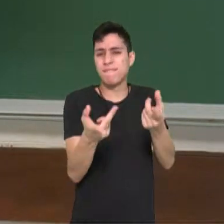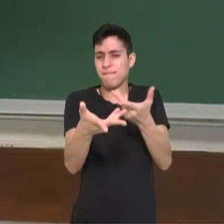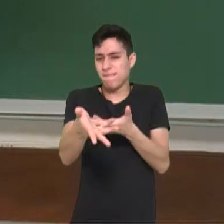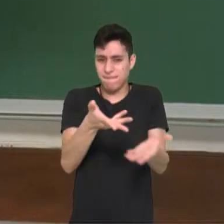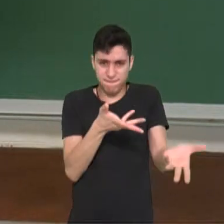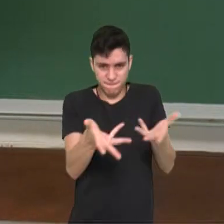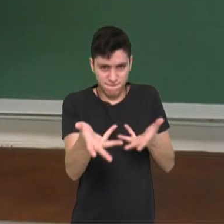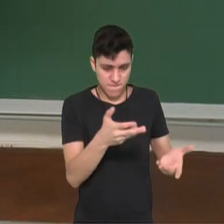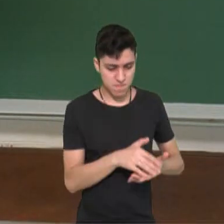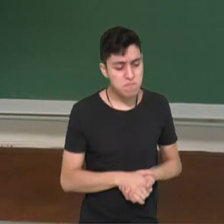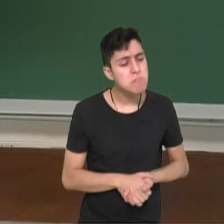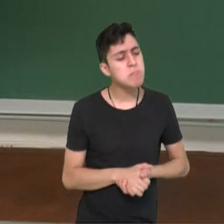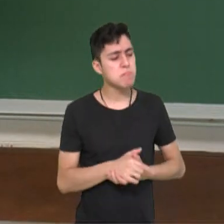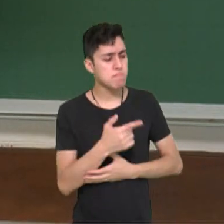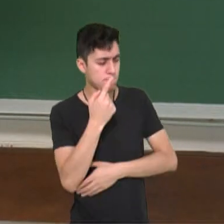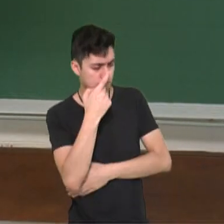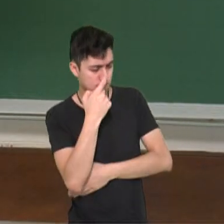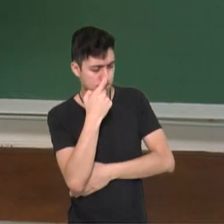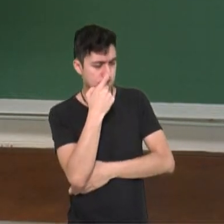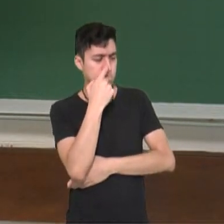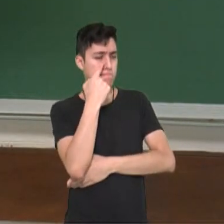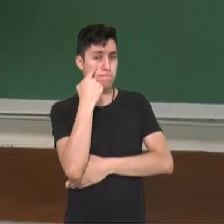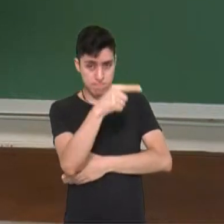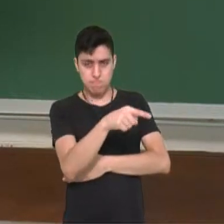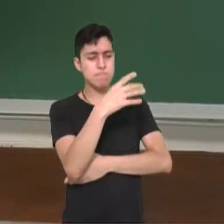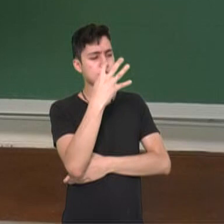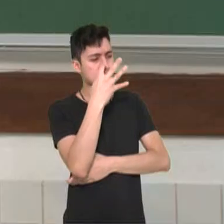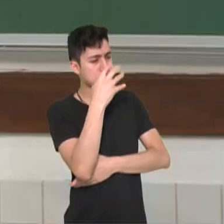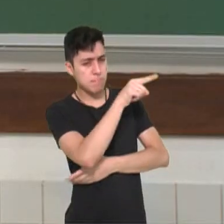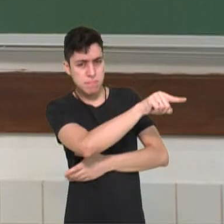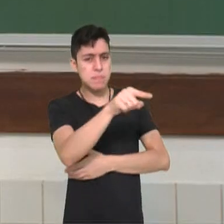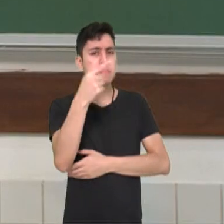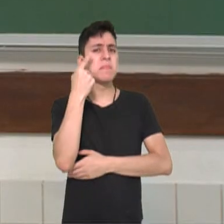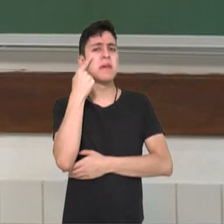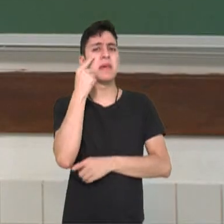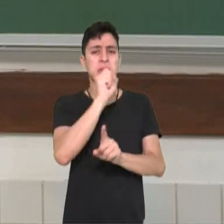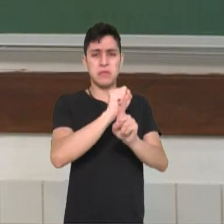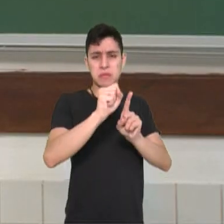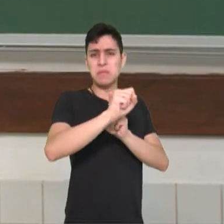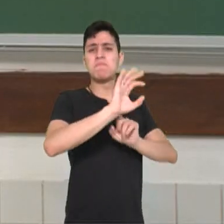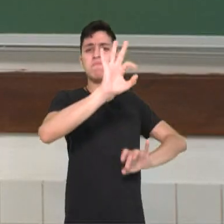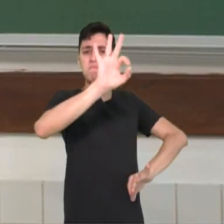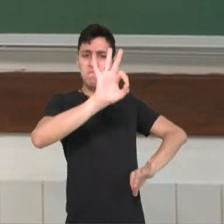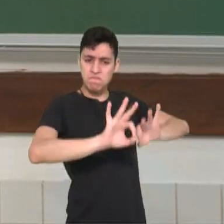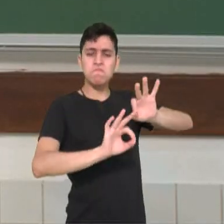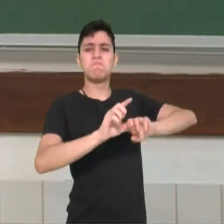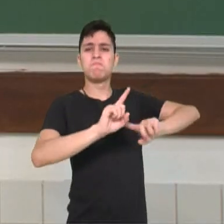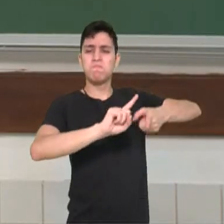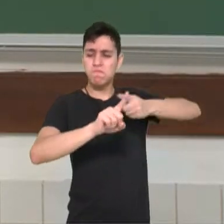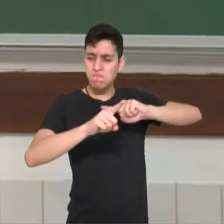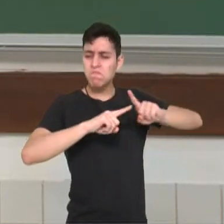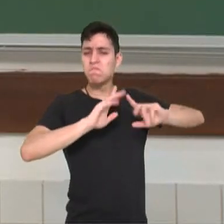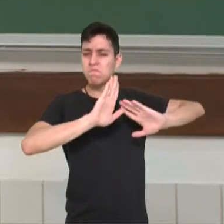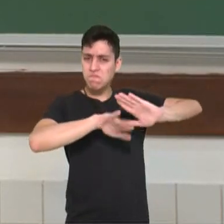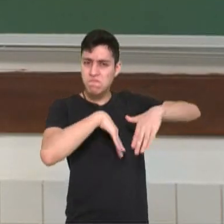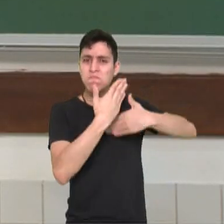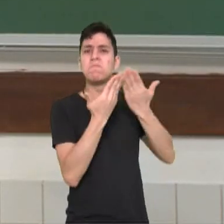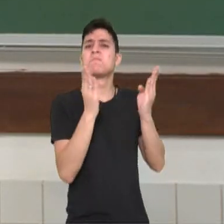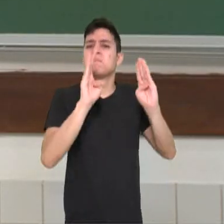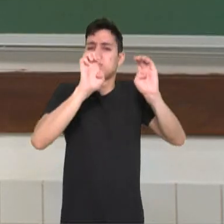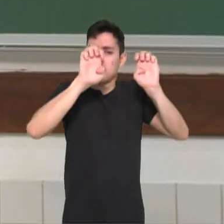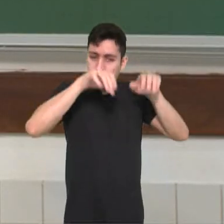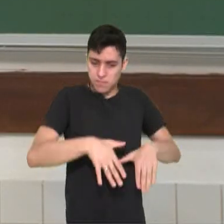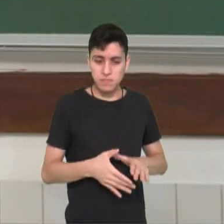então ali essas eram sociedades que se organizavam muito, né? E a gente vai ver que, além dos bantus,